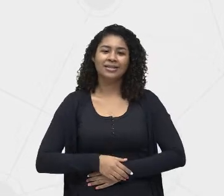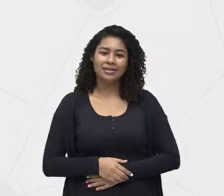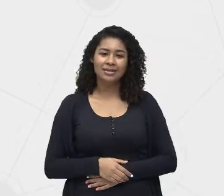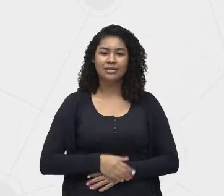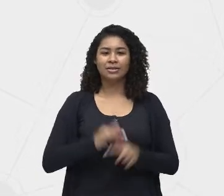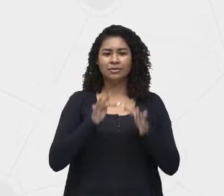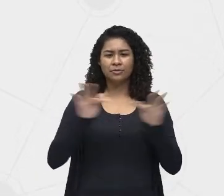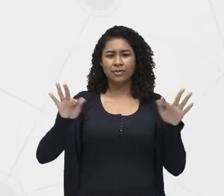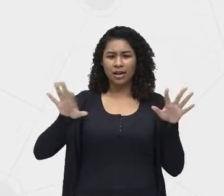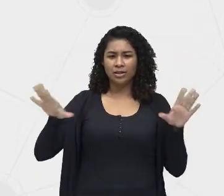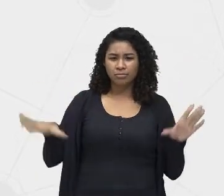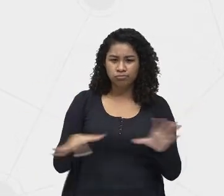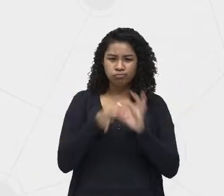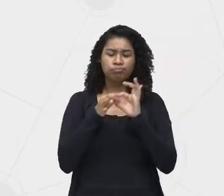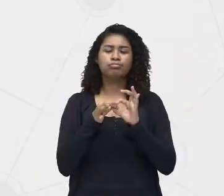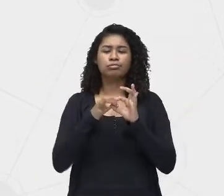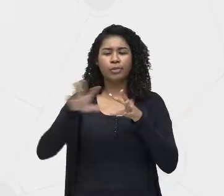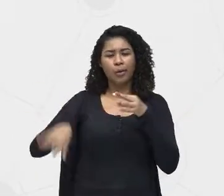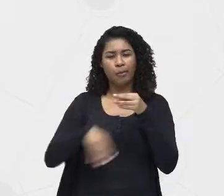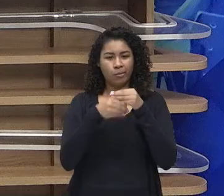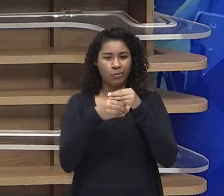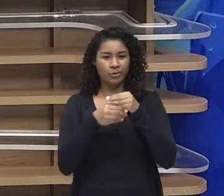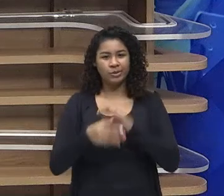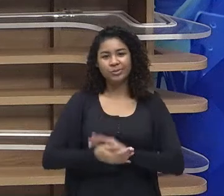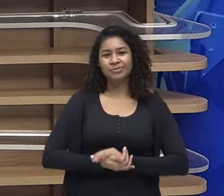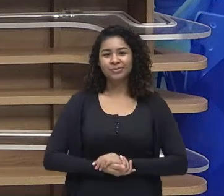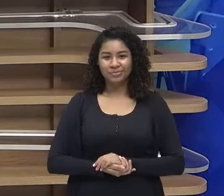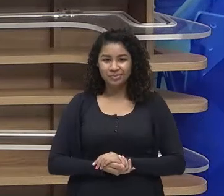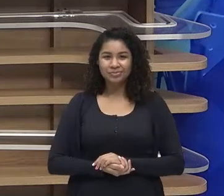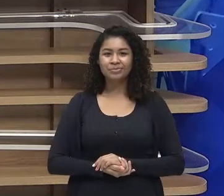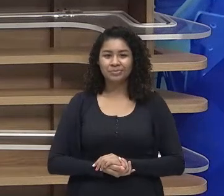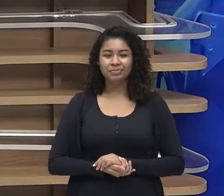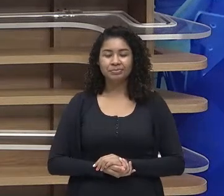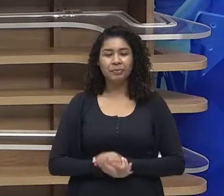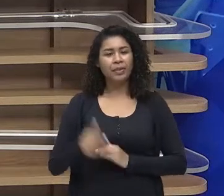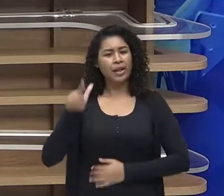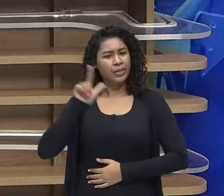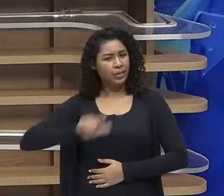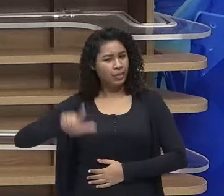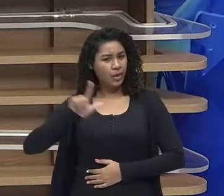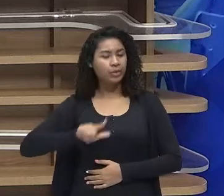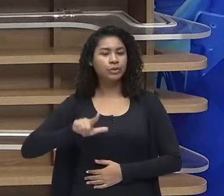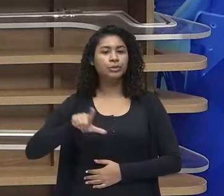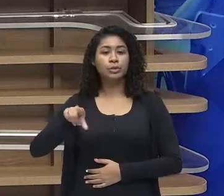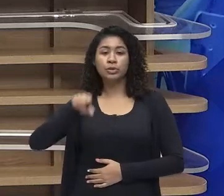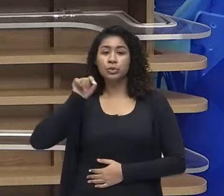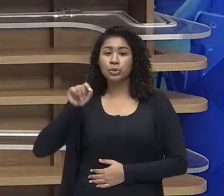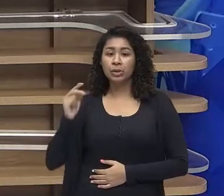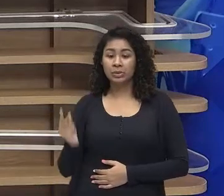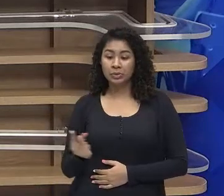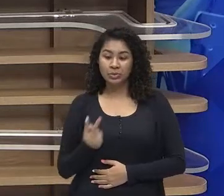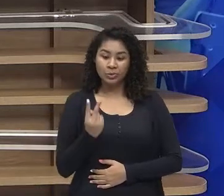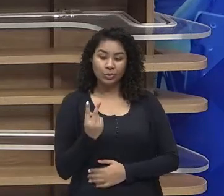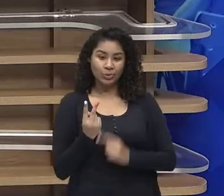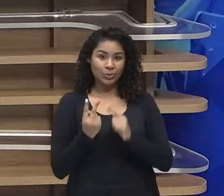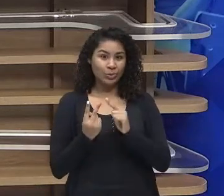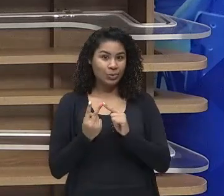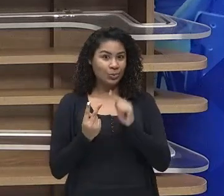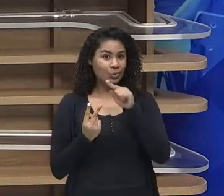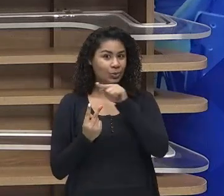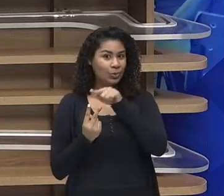composto por subordinação. E claro que nós escolhemos duas orações subordinadas